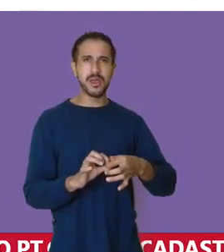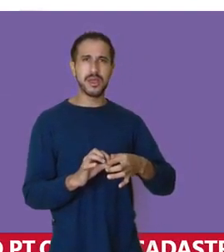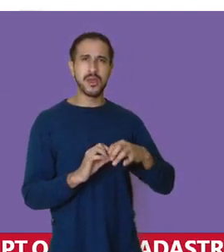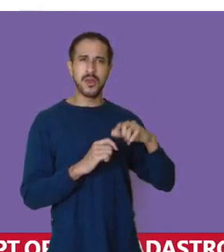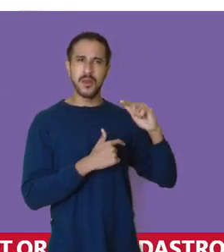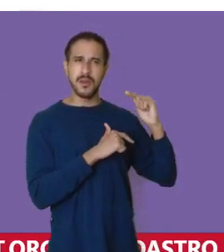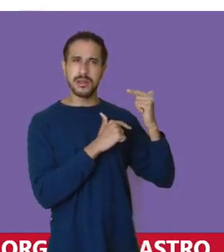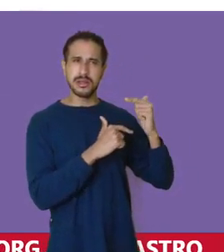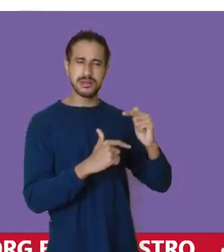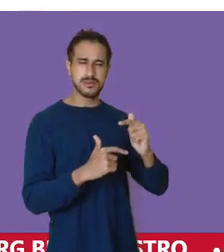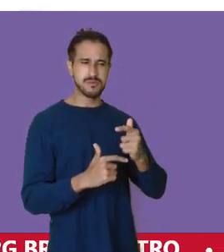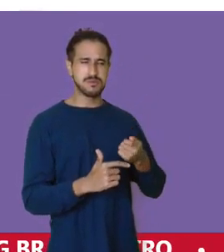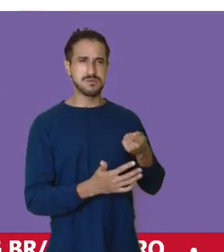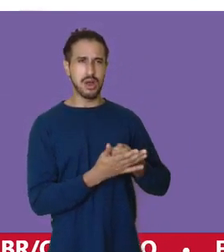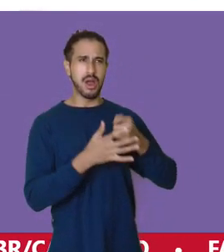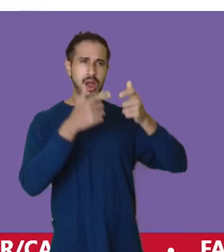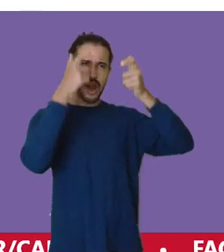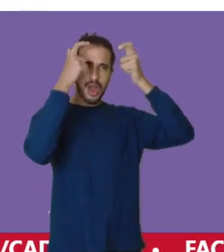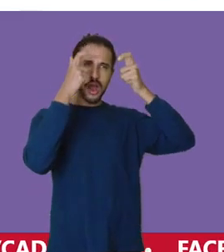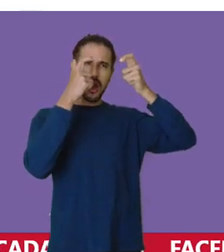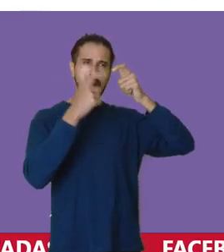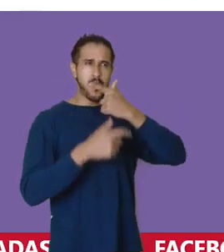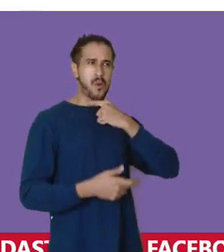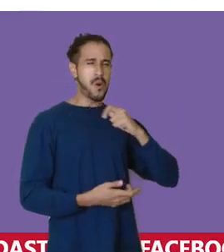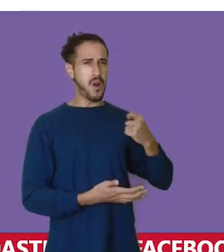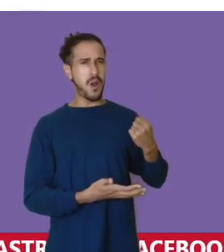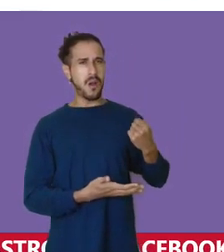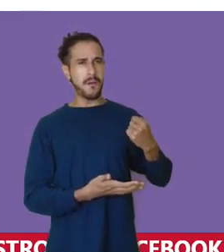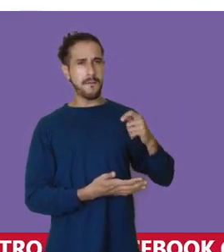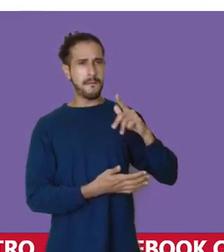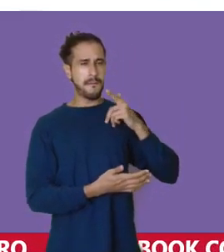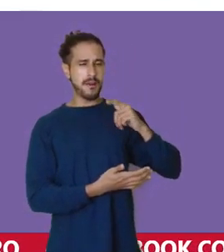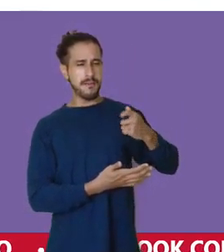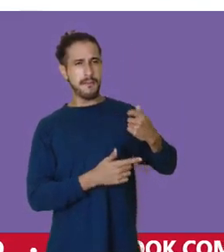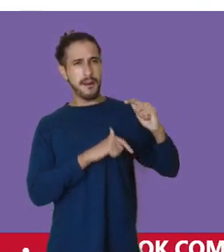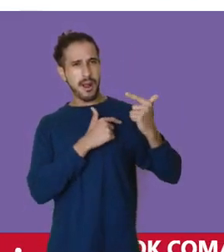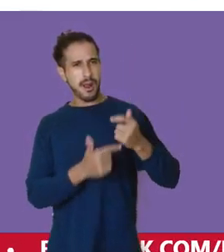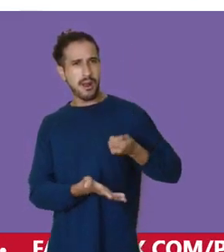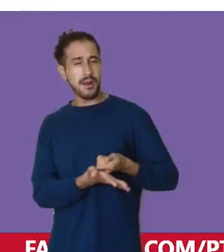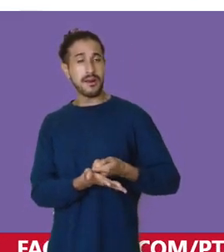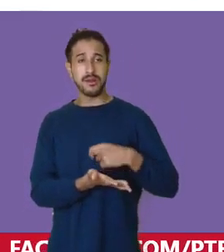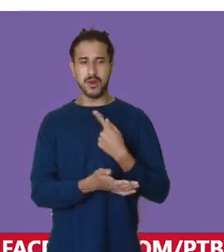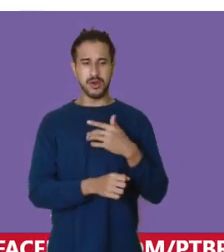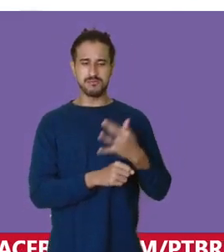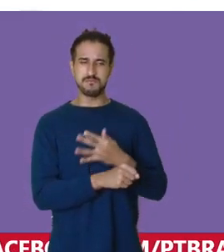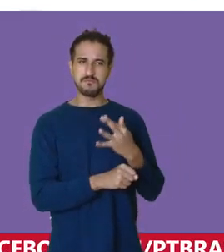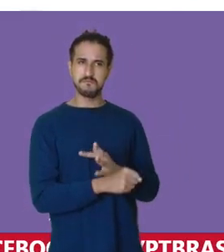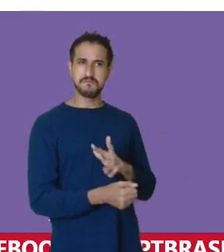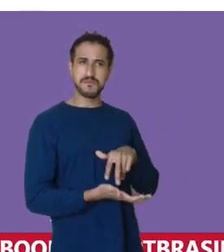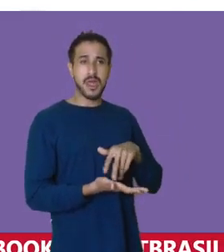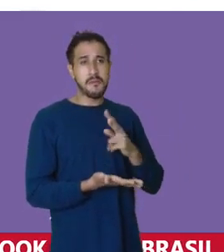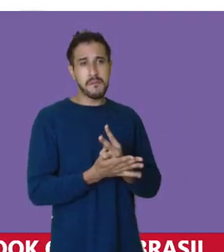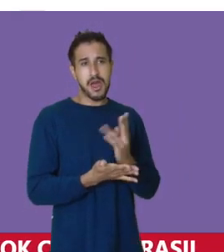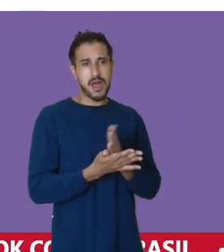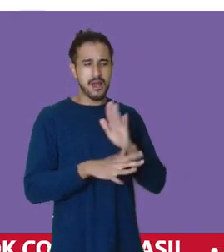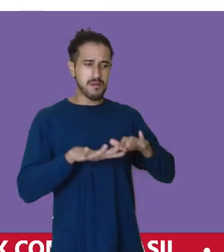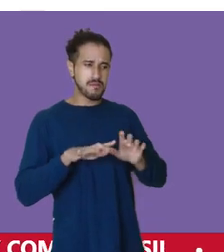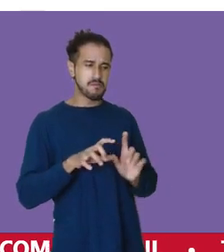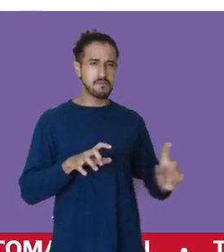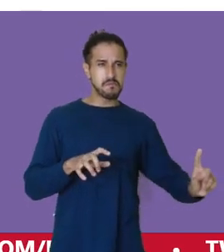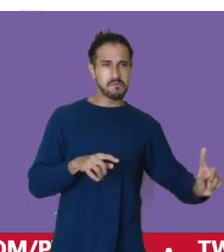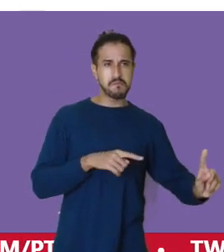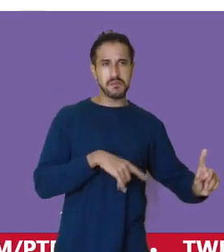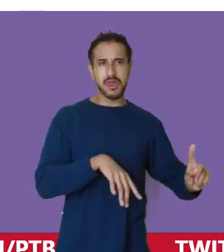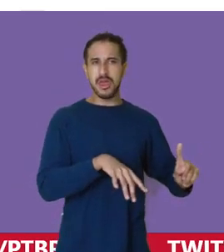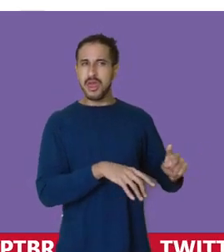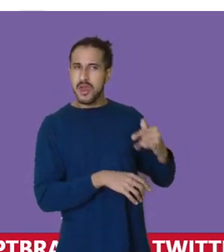imperial, colonialista, patriarcal, e temos resistido, mesmo que nas margens. E quando eu